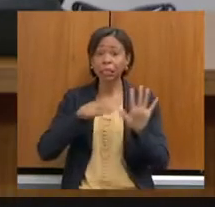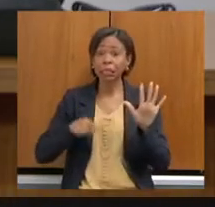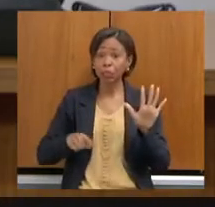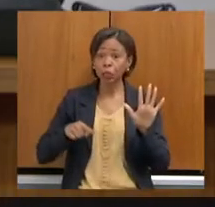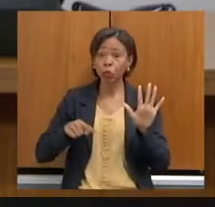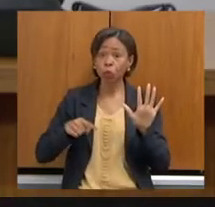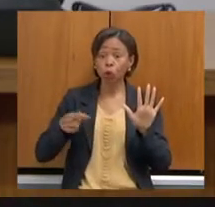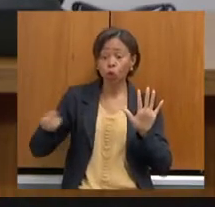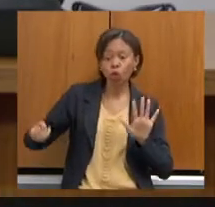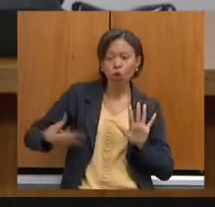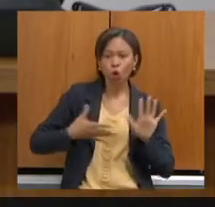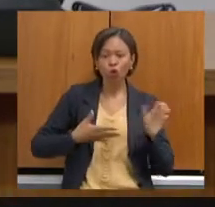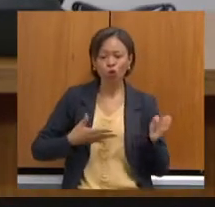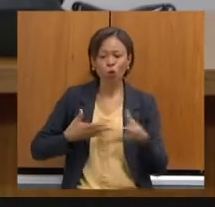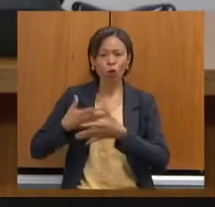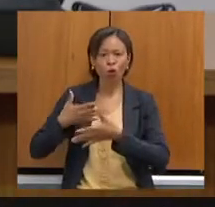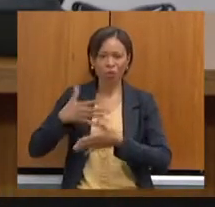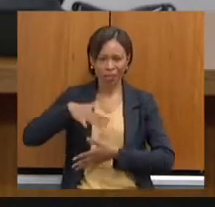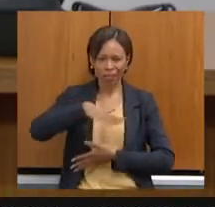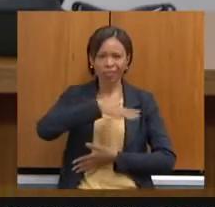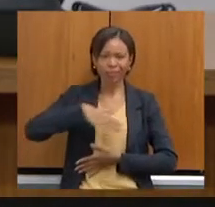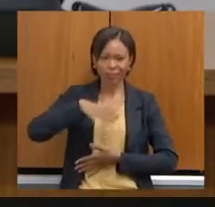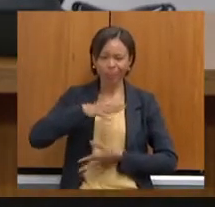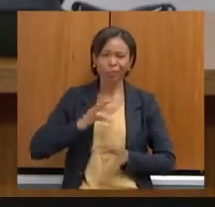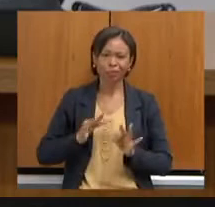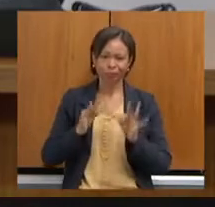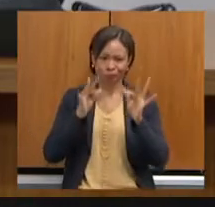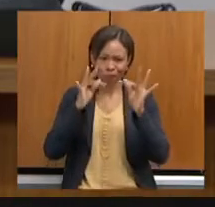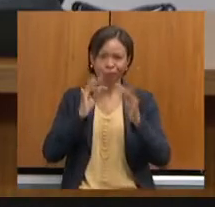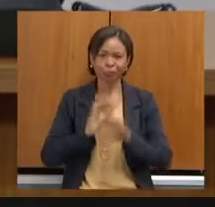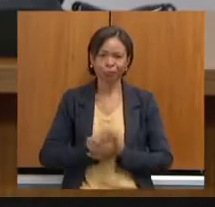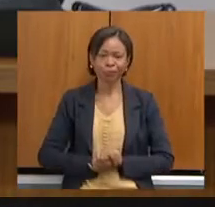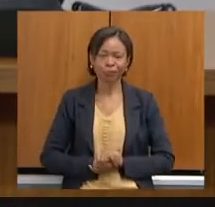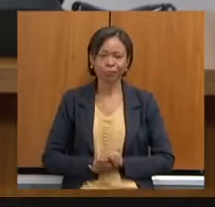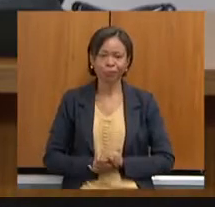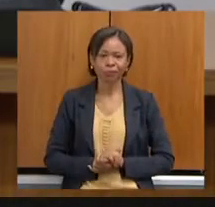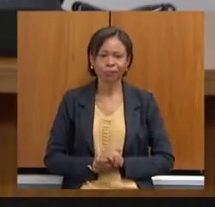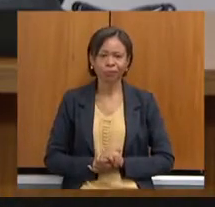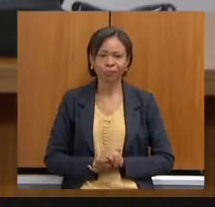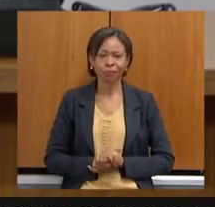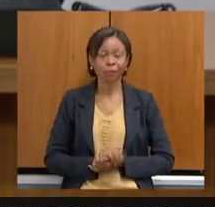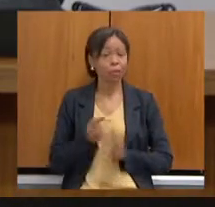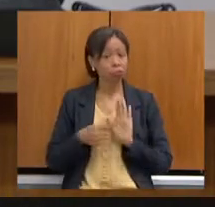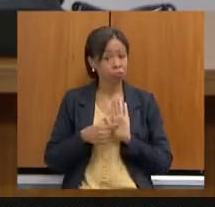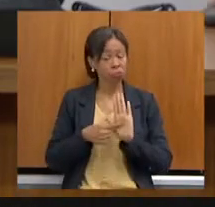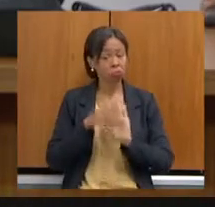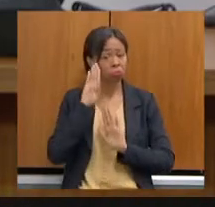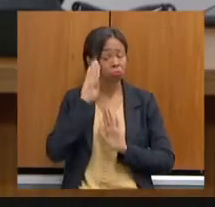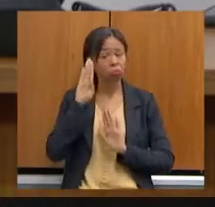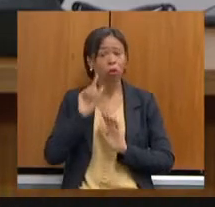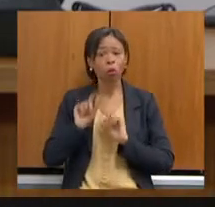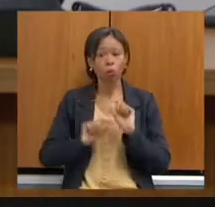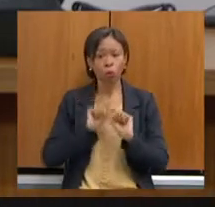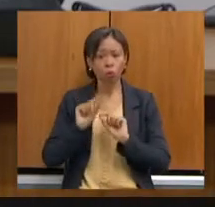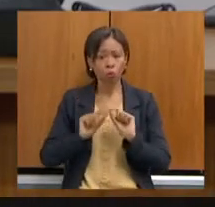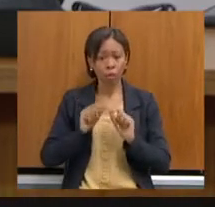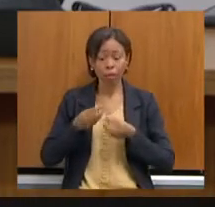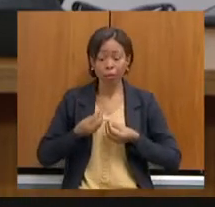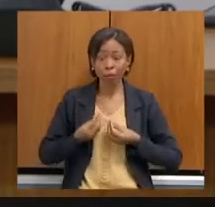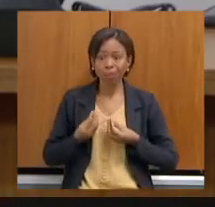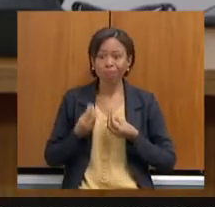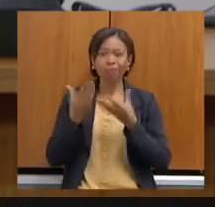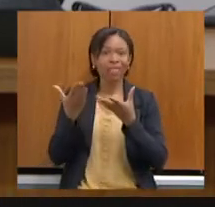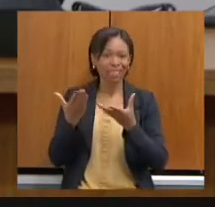inovação estão no setor e aqui que era destacar como uma grande entrega Nossa